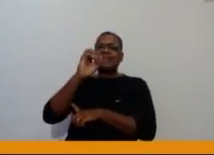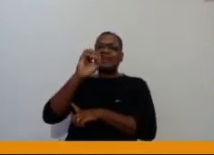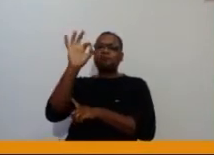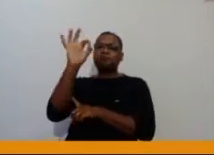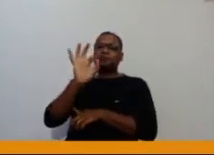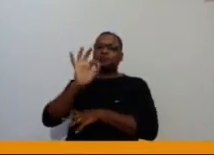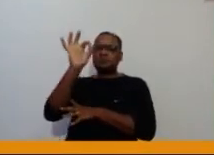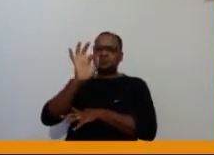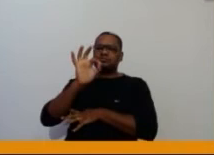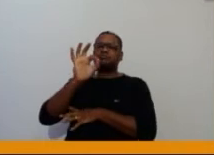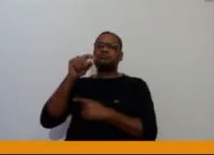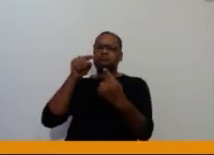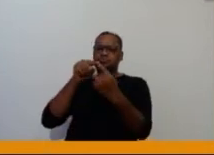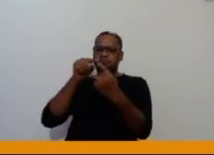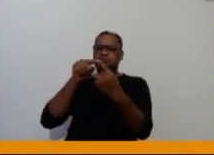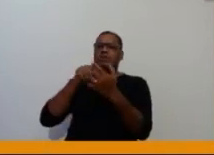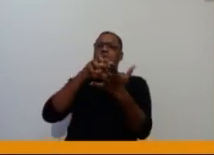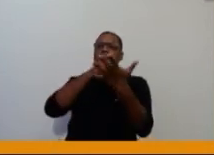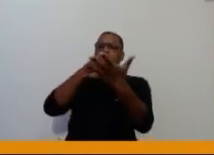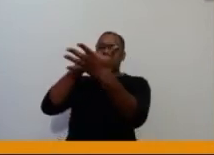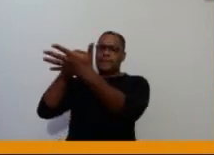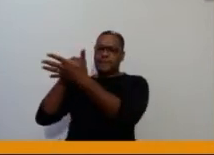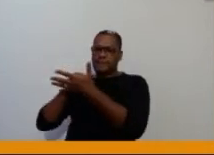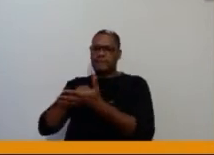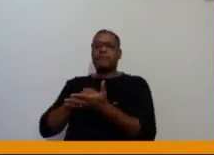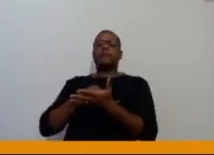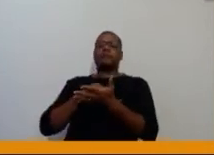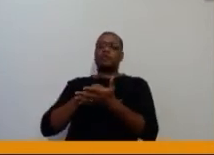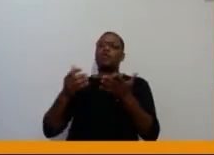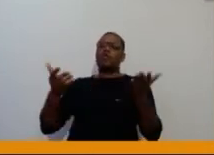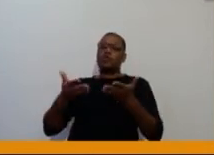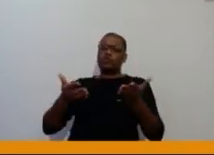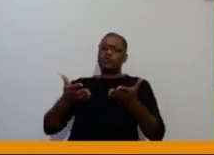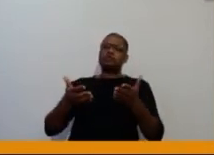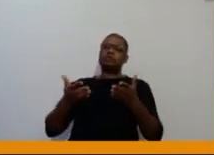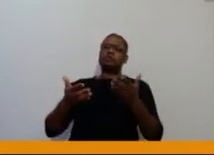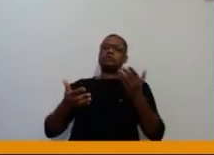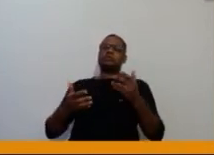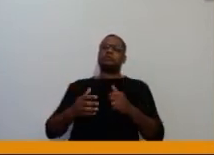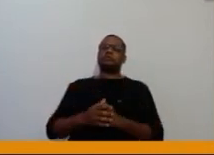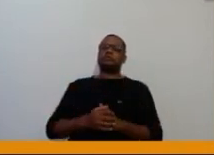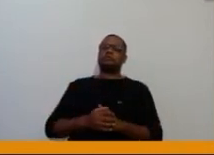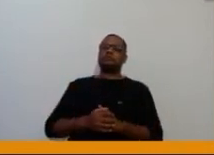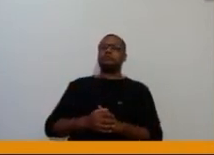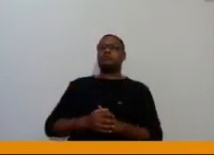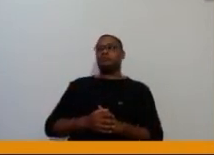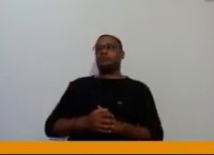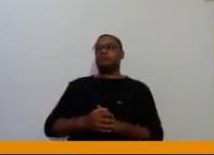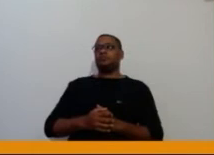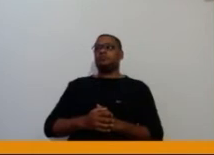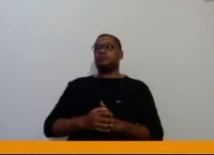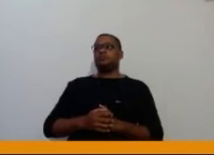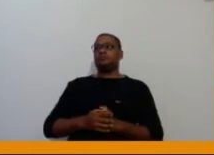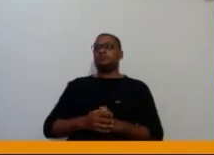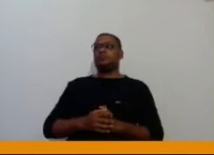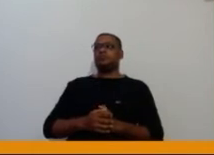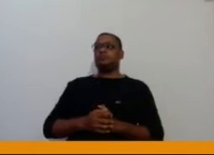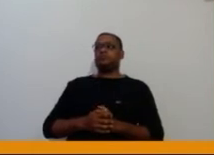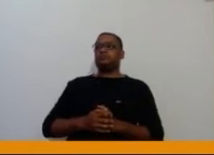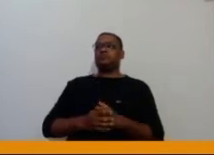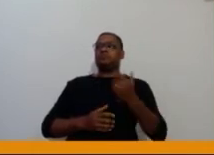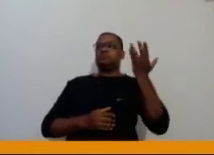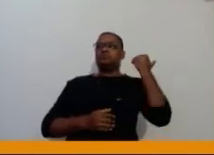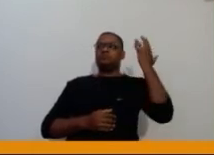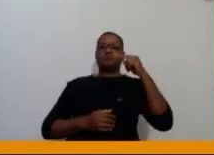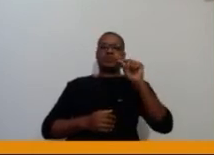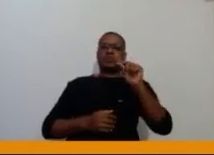Hoje o Senac em 2 milhões de matrículas e fez em torno de 130 mil matrículas